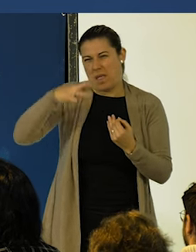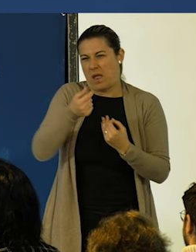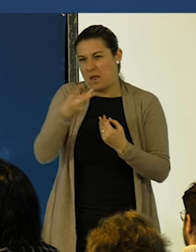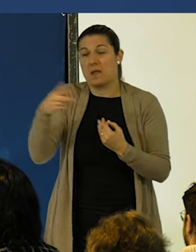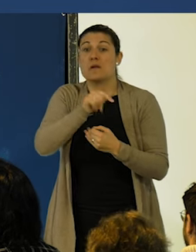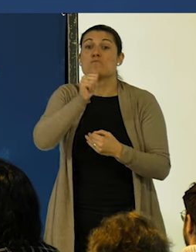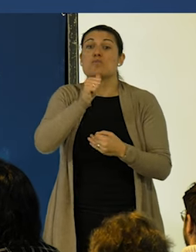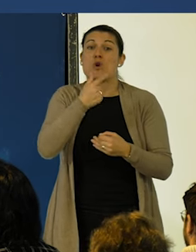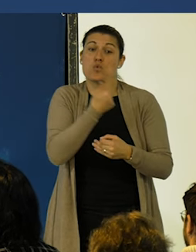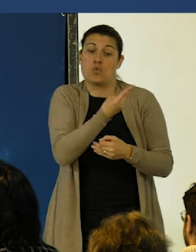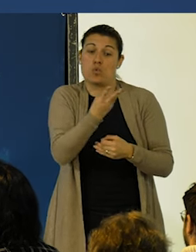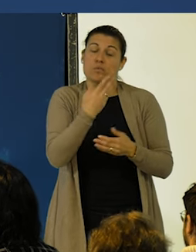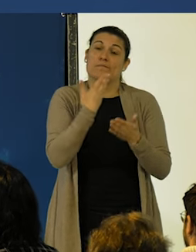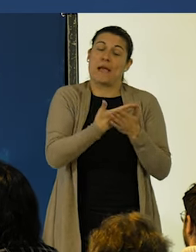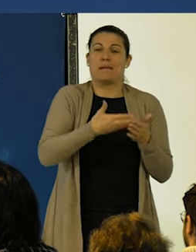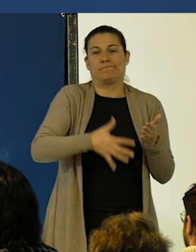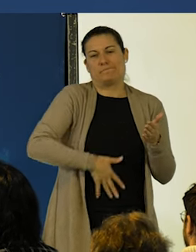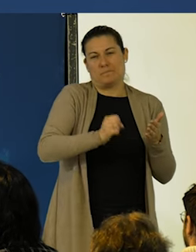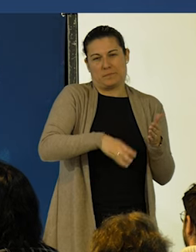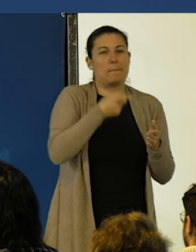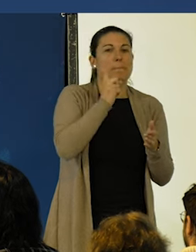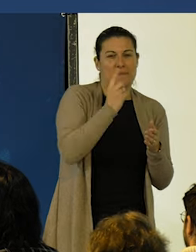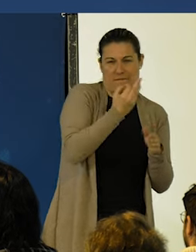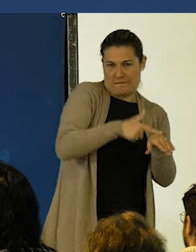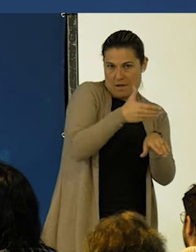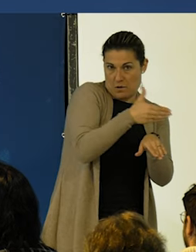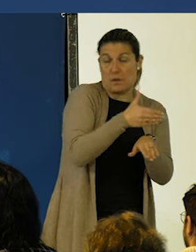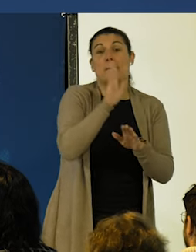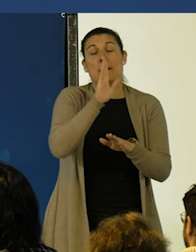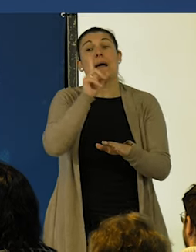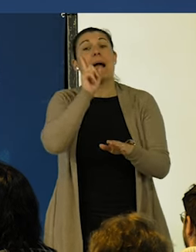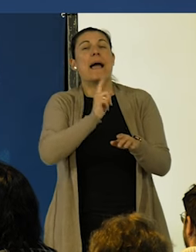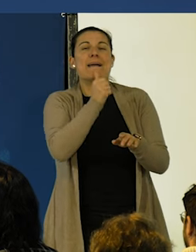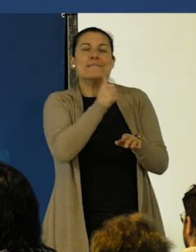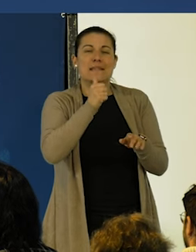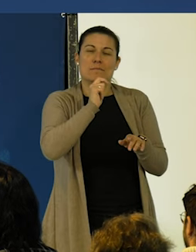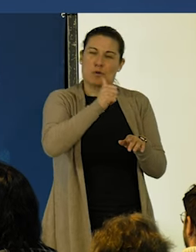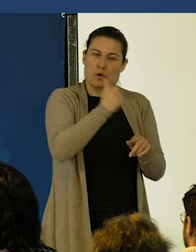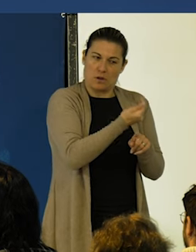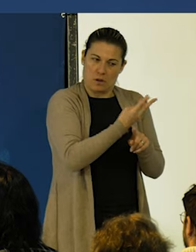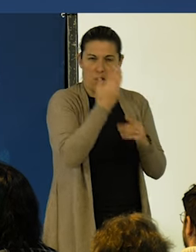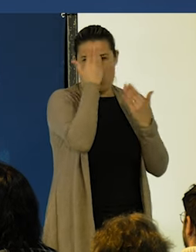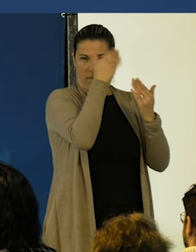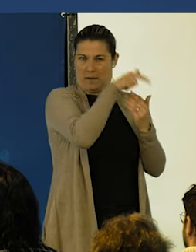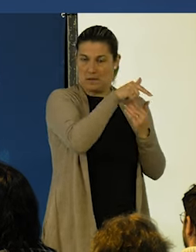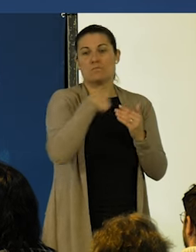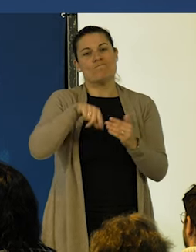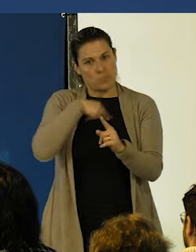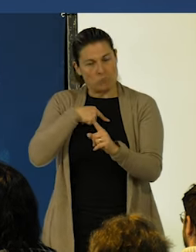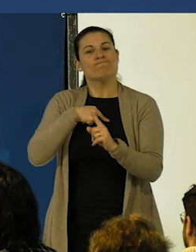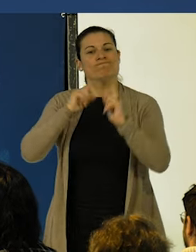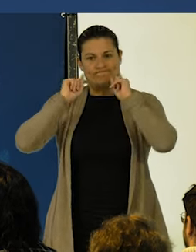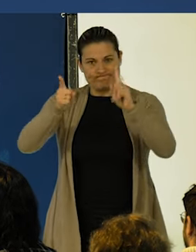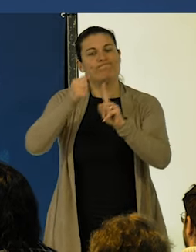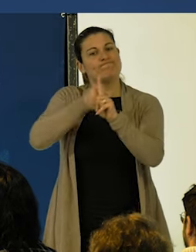perderam a vida para o aborto clandestino. Mas foi também, em nome de todas essas vítimas, que nos batemos no referendo sobre